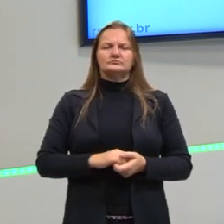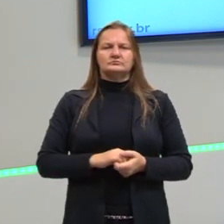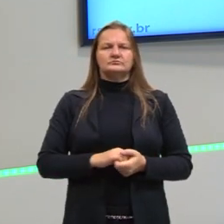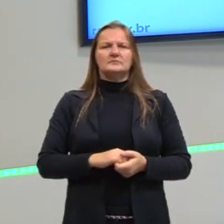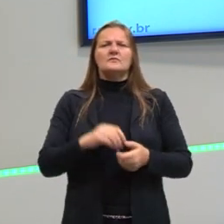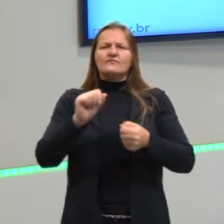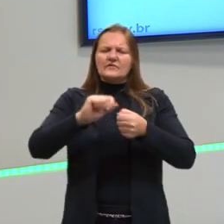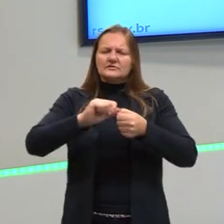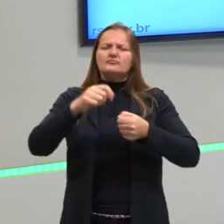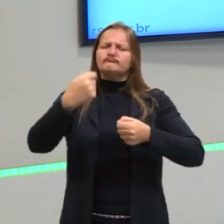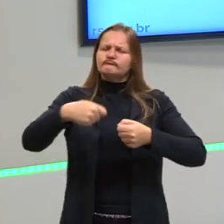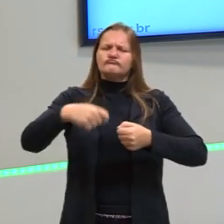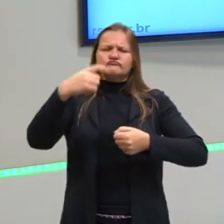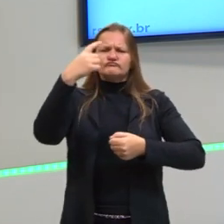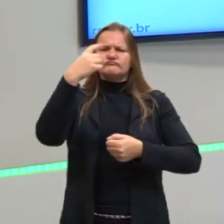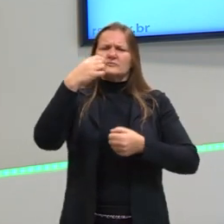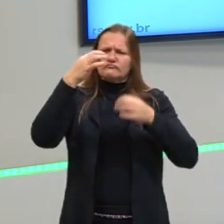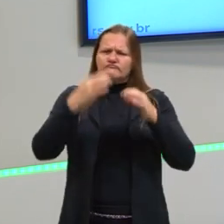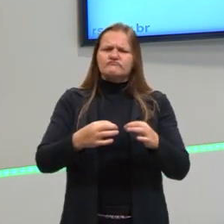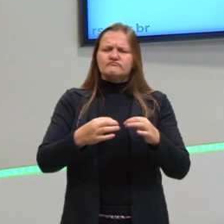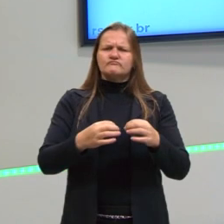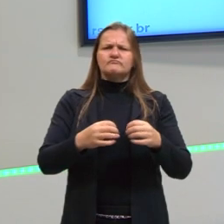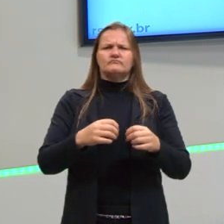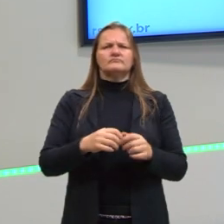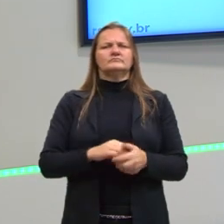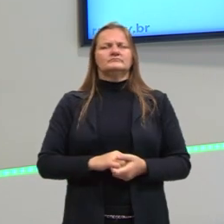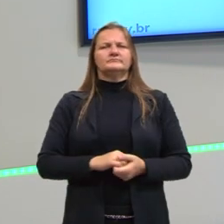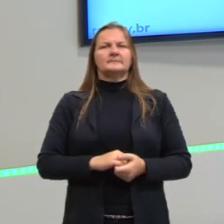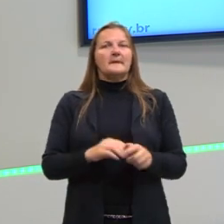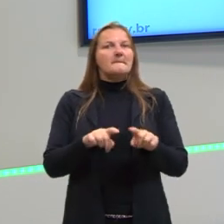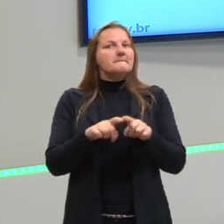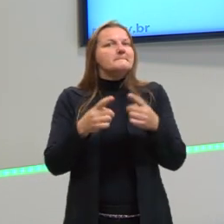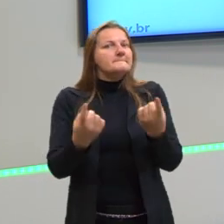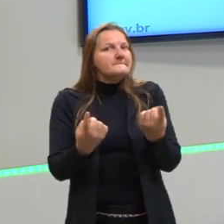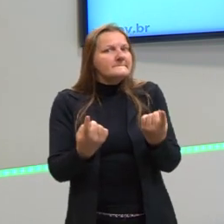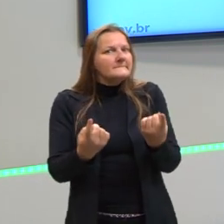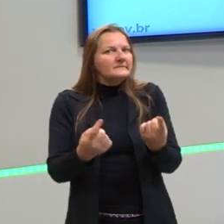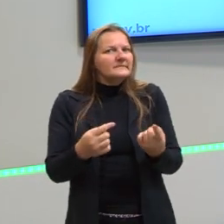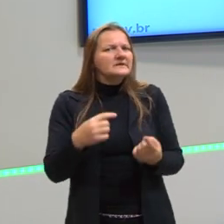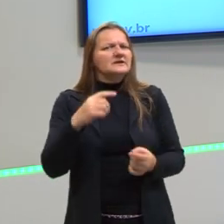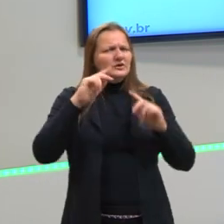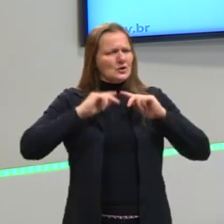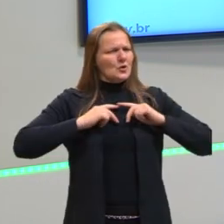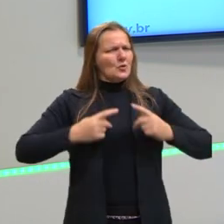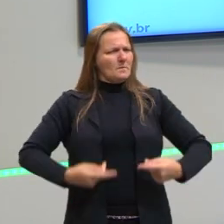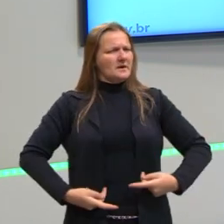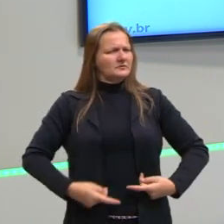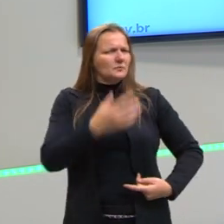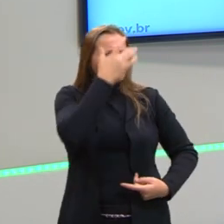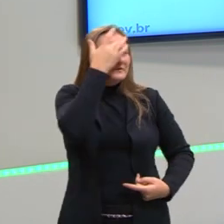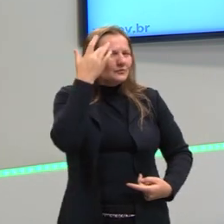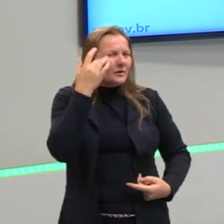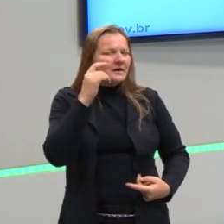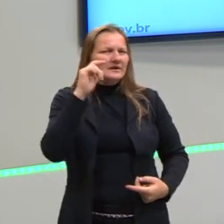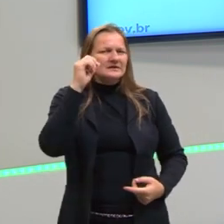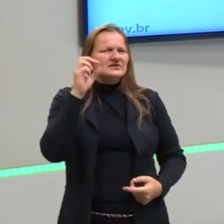que tem que fazer é isso que eu devo fazer seguir a razão mas será que o ser humano é somente razão